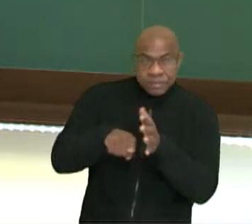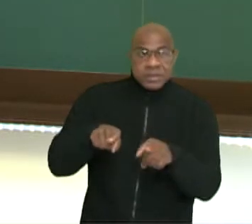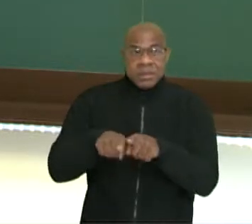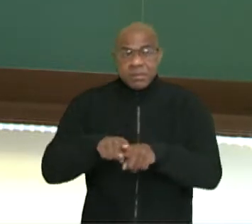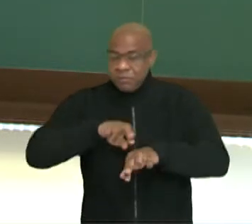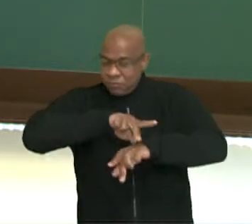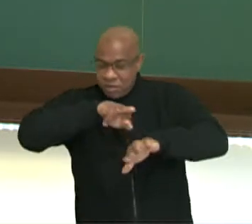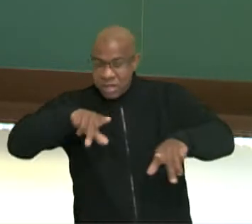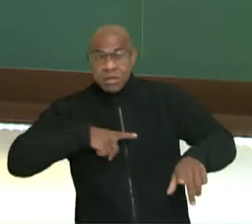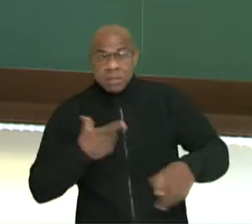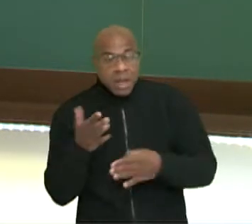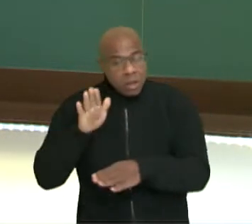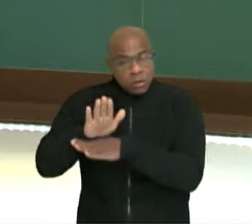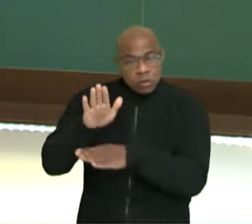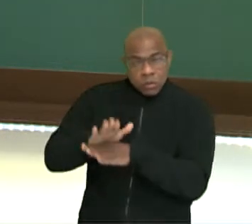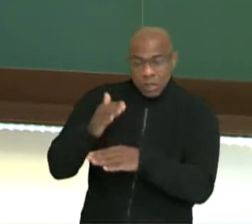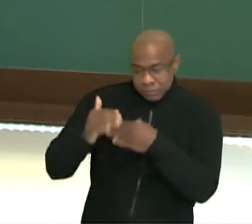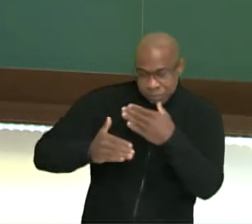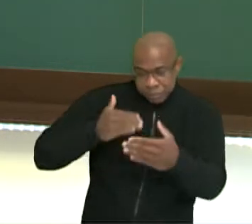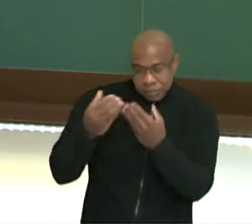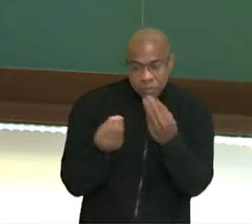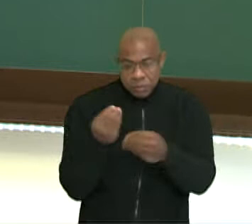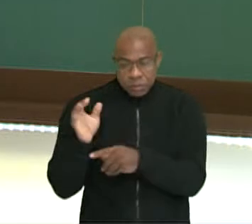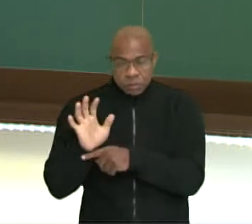neurologistas, para que o desenho